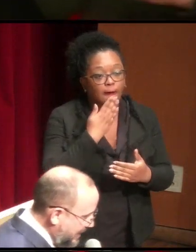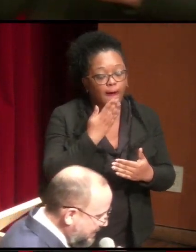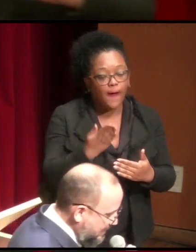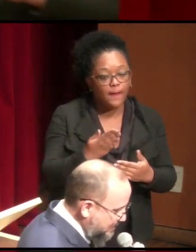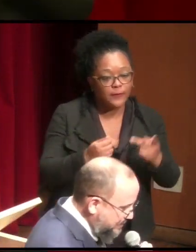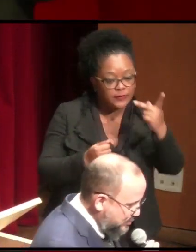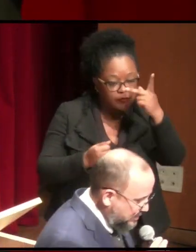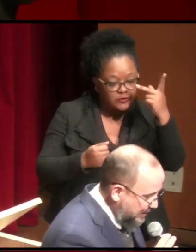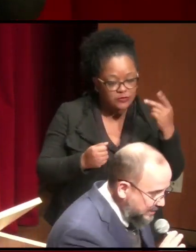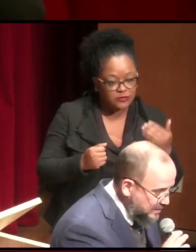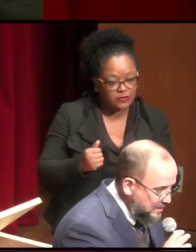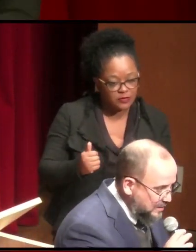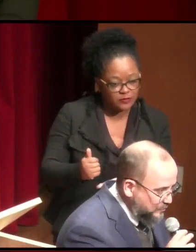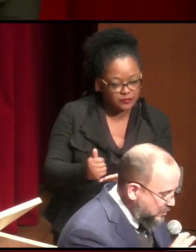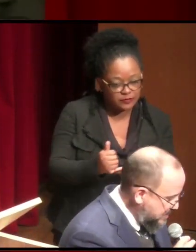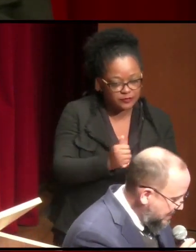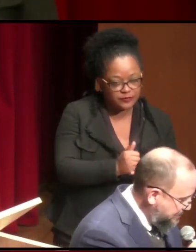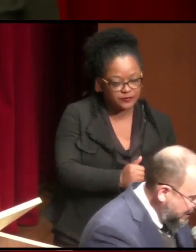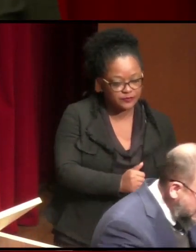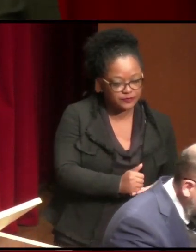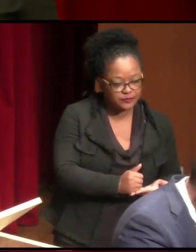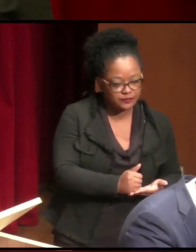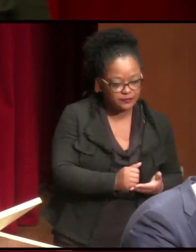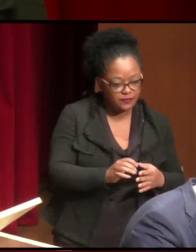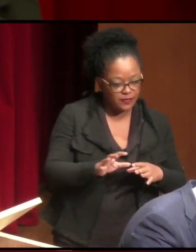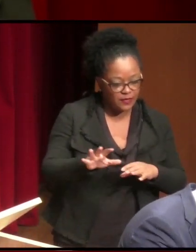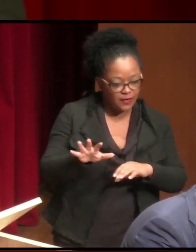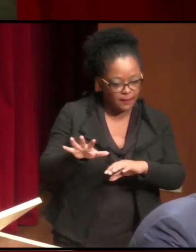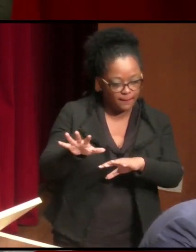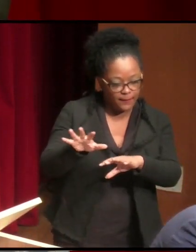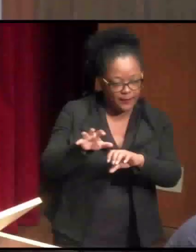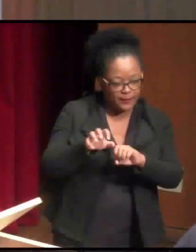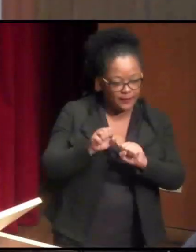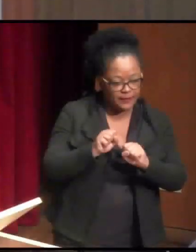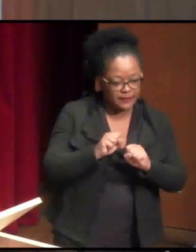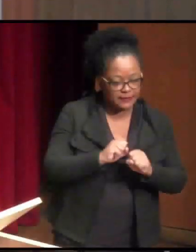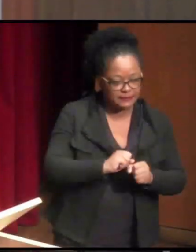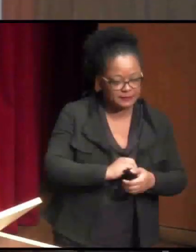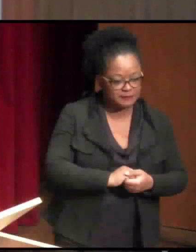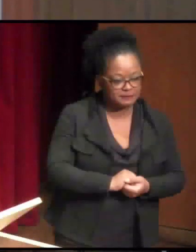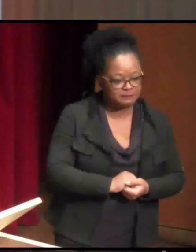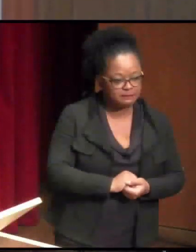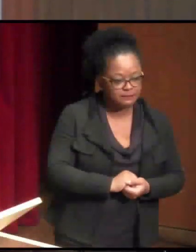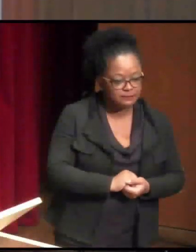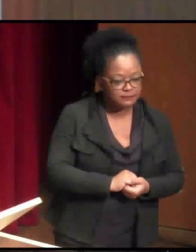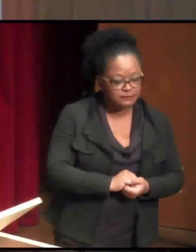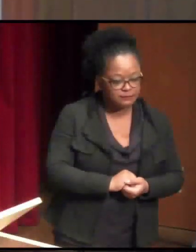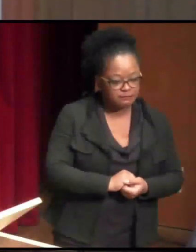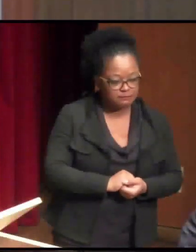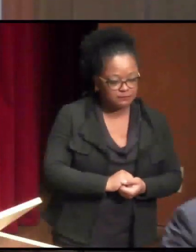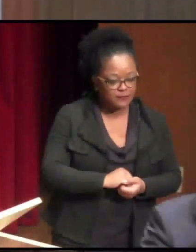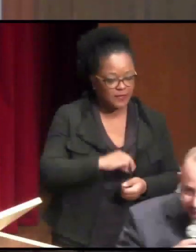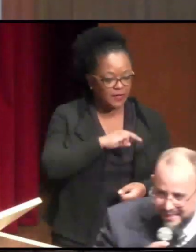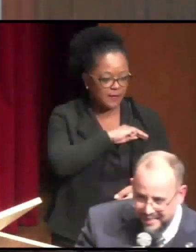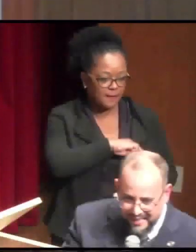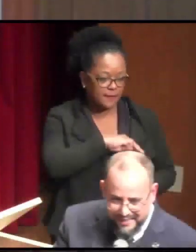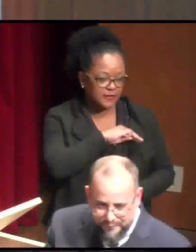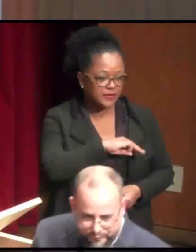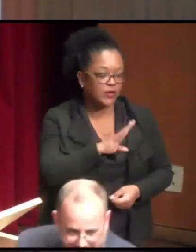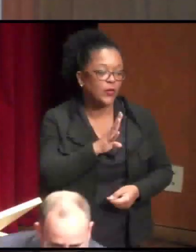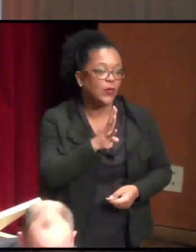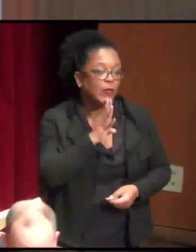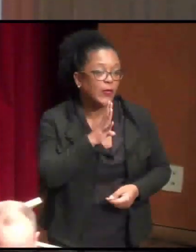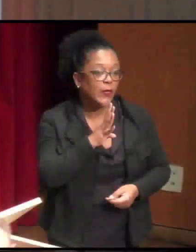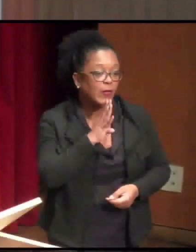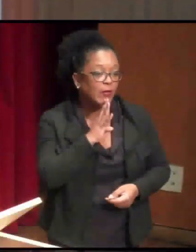se puder me ajudar aqui. Você pegar aqui o Evangelho de Mateus e conhecer um pouquinho da Bíblia em Braille, e